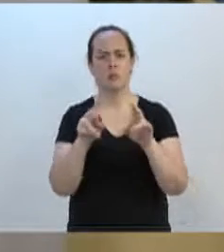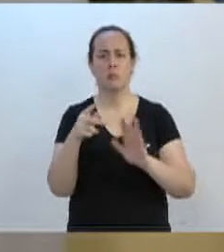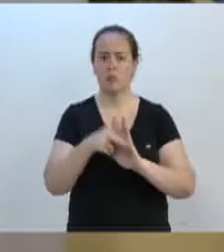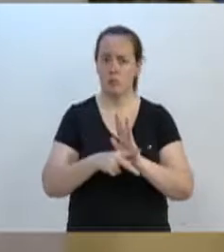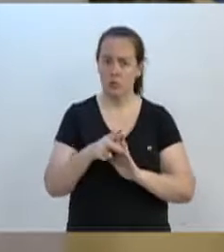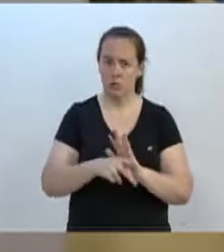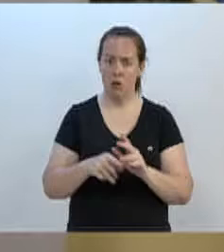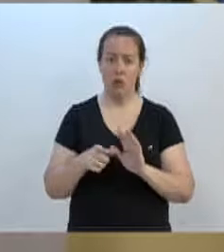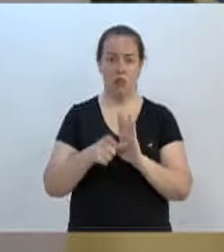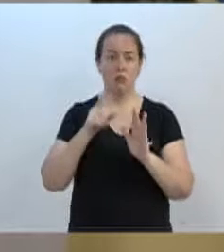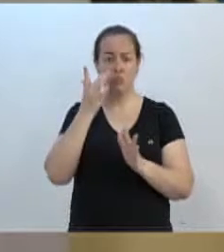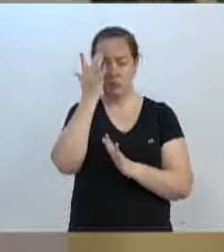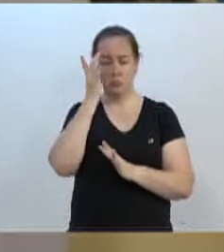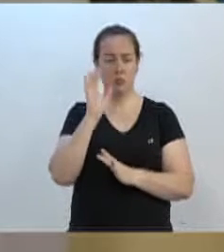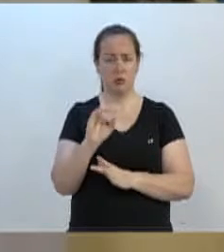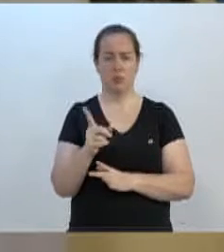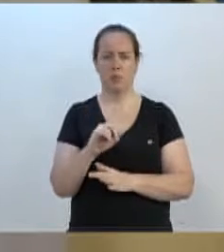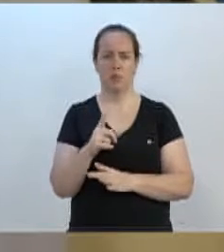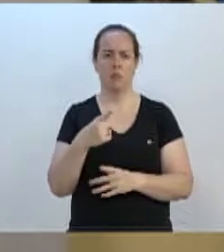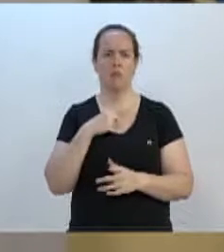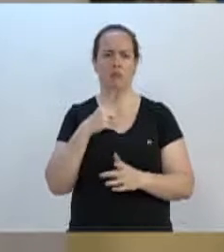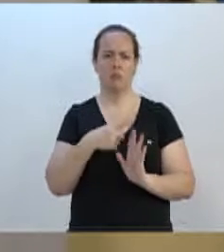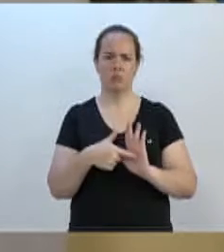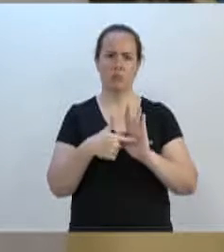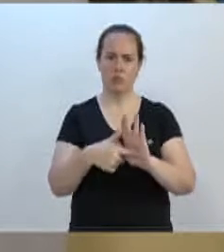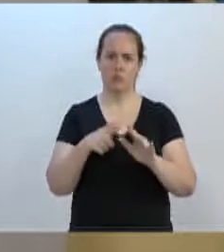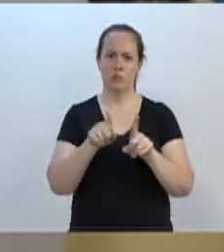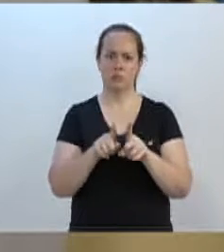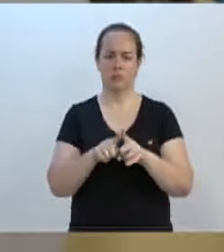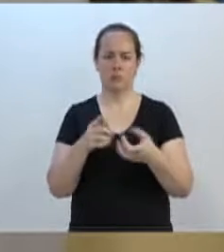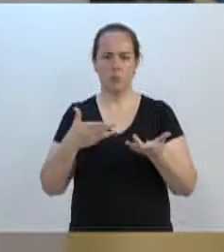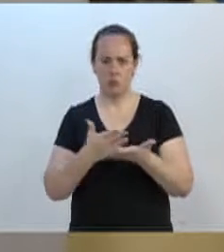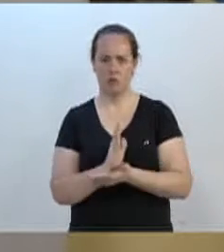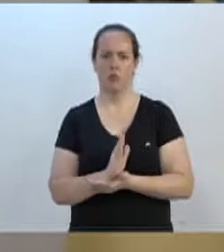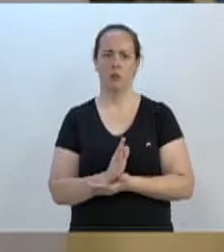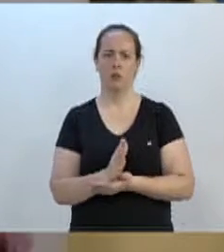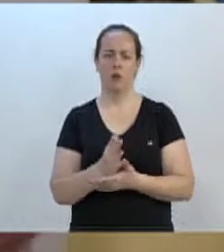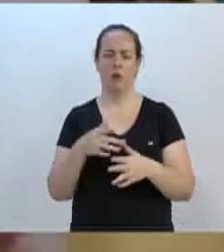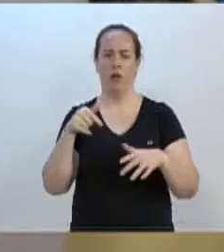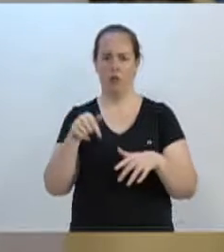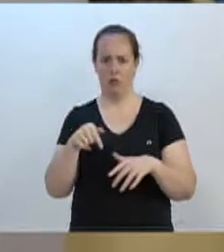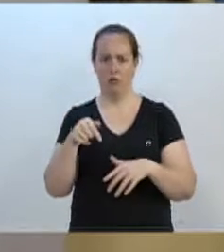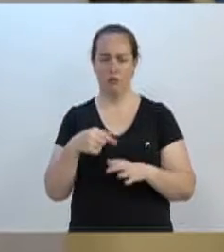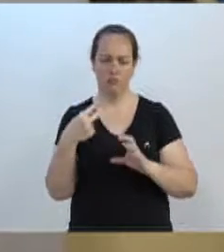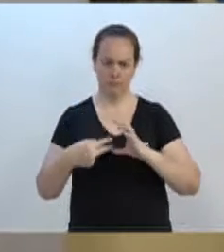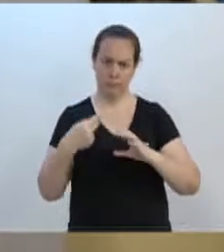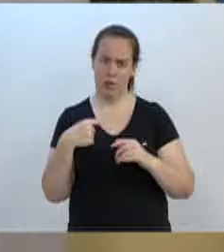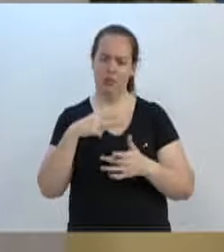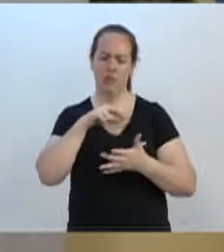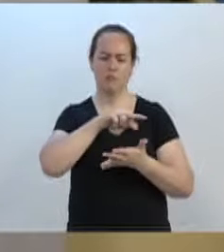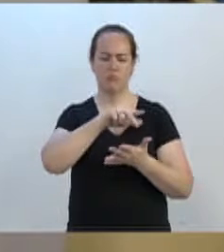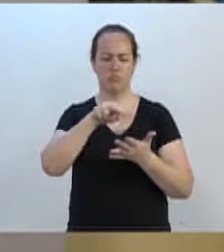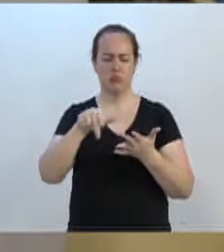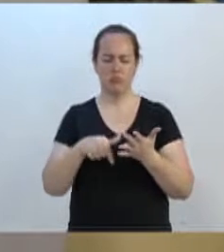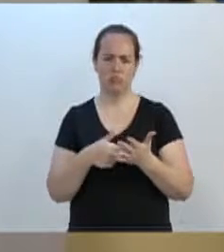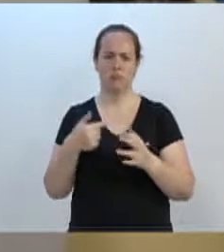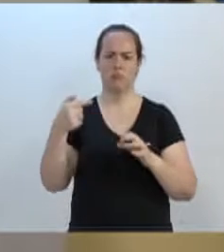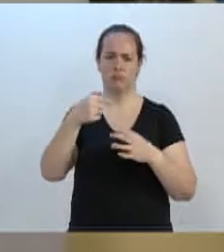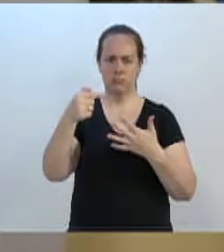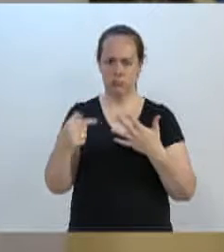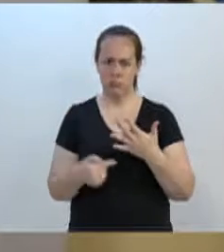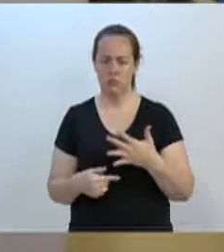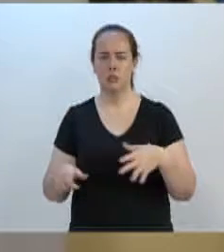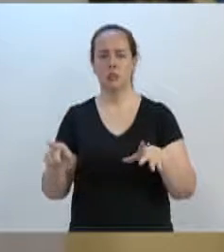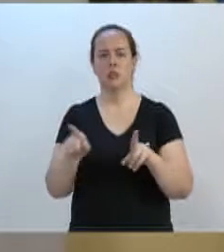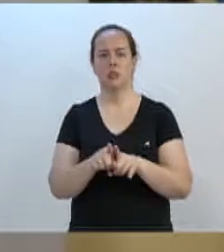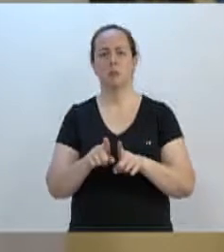sabiam, não conheciam também que nós tínhamos apresentado e aprovado aqui na Câmara Municipal. E dentre esses projetos simbólicos, ou na mesma linha